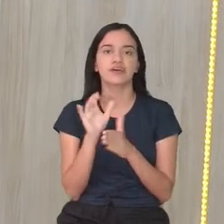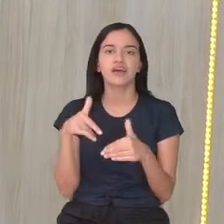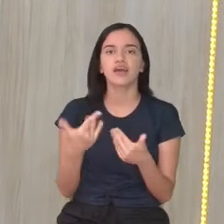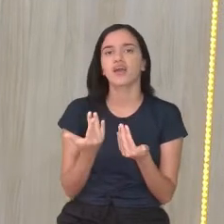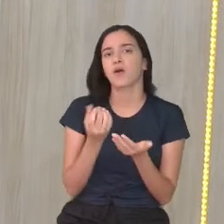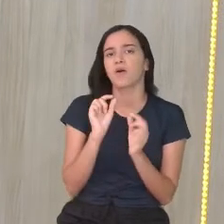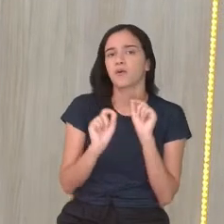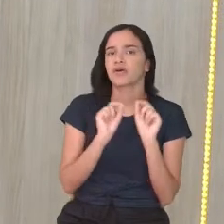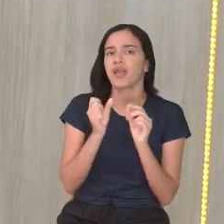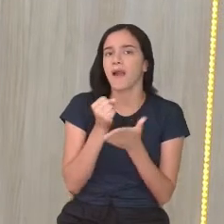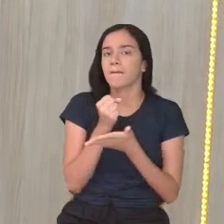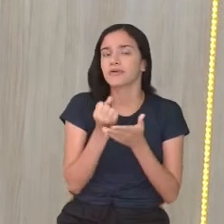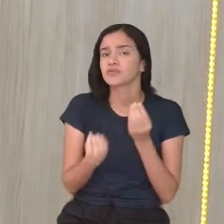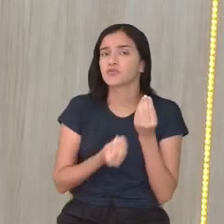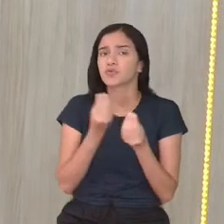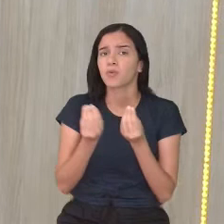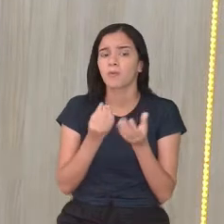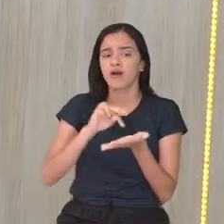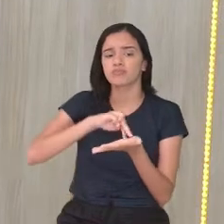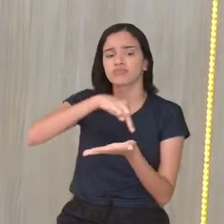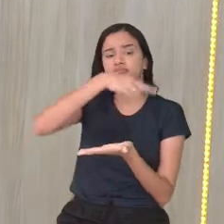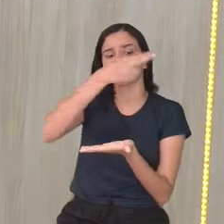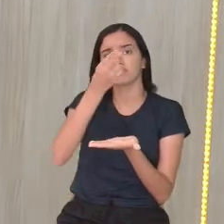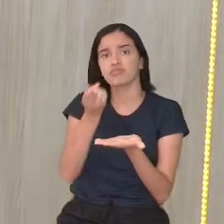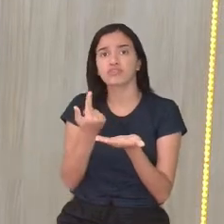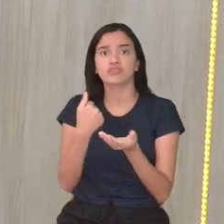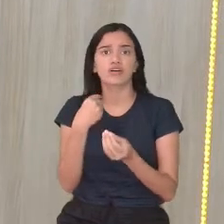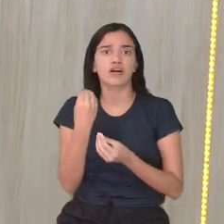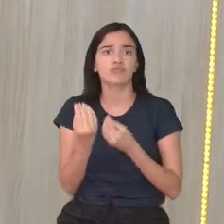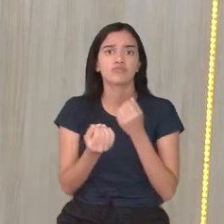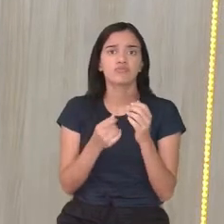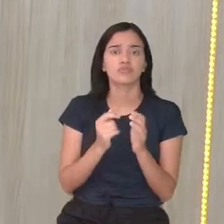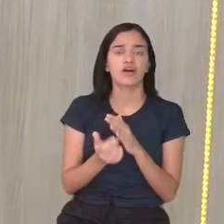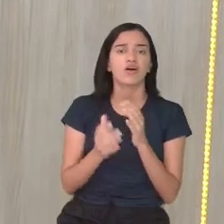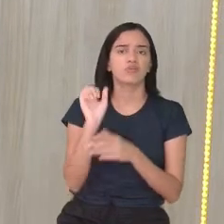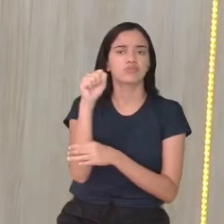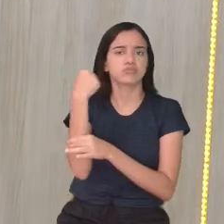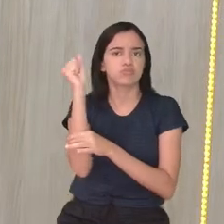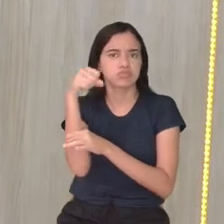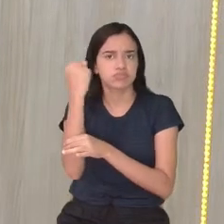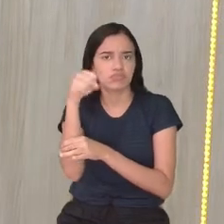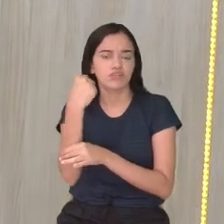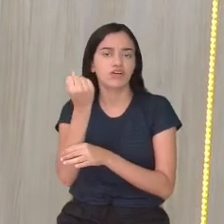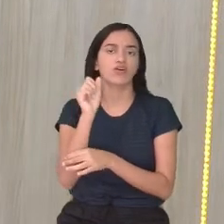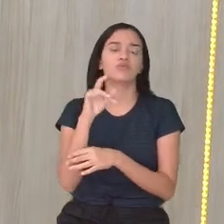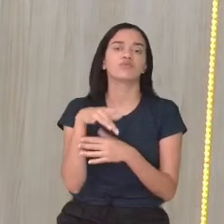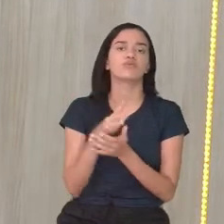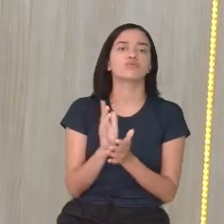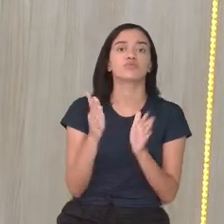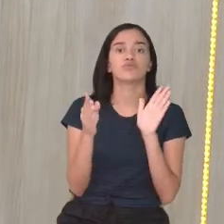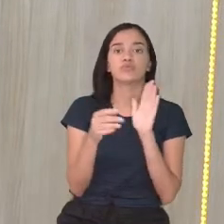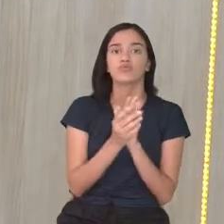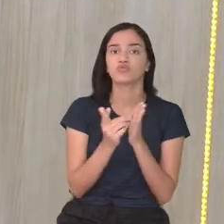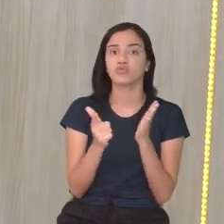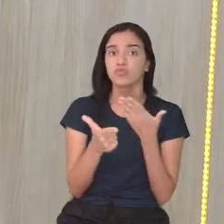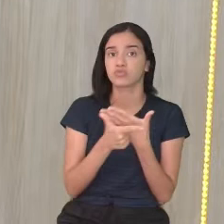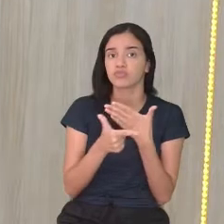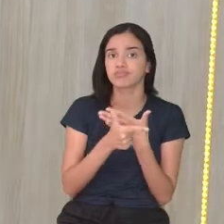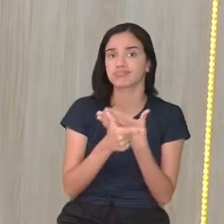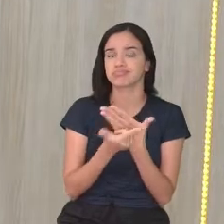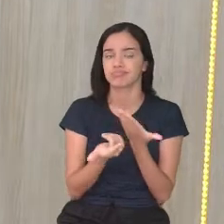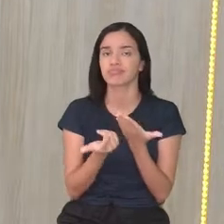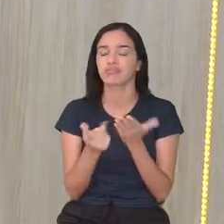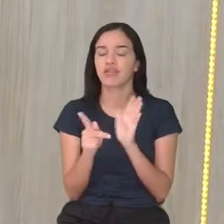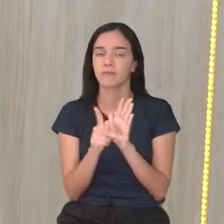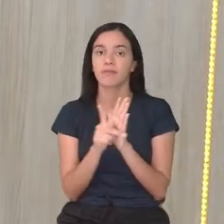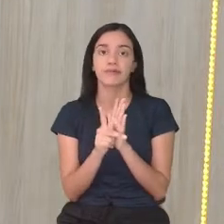a base de como a ginástica ela funciona, né? Os seus exercícios. E hoje a gente vai ver um pouquinho da